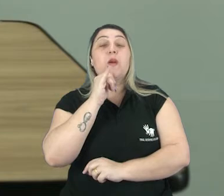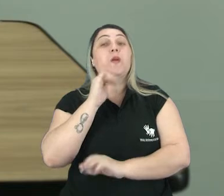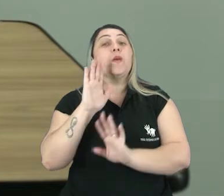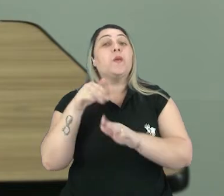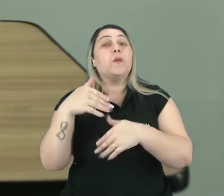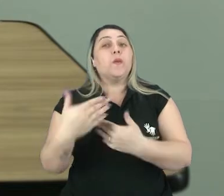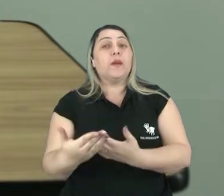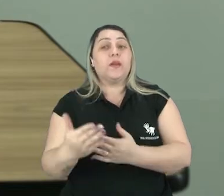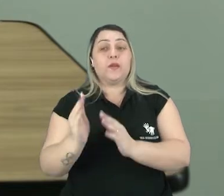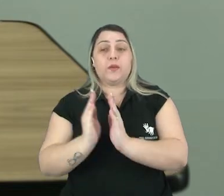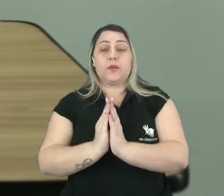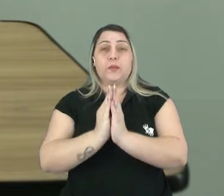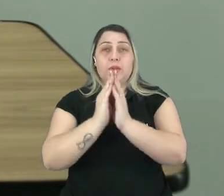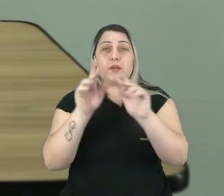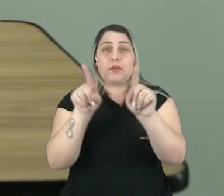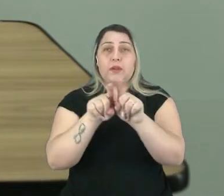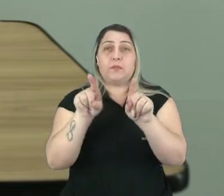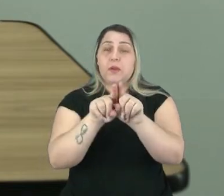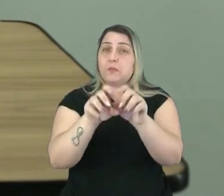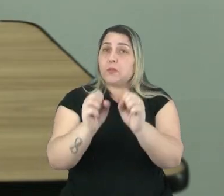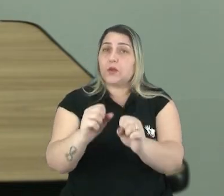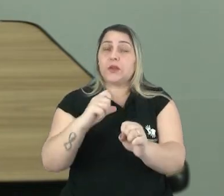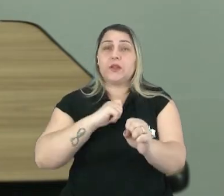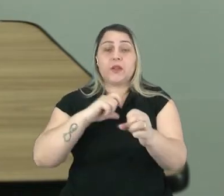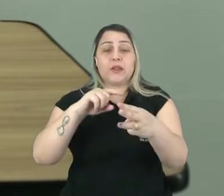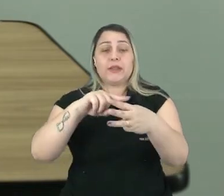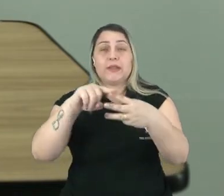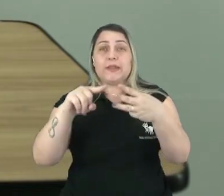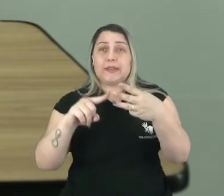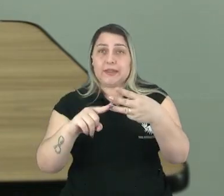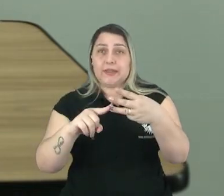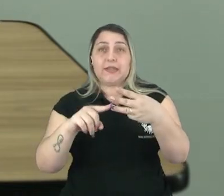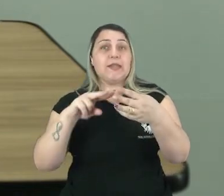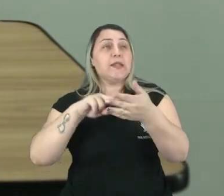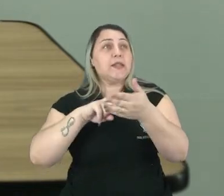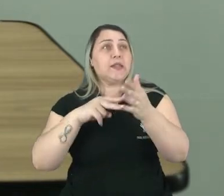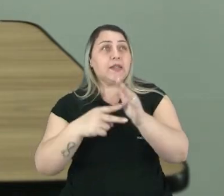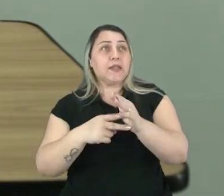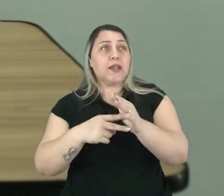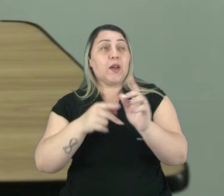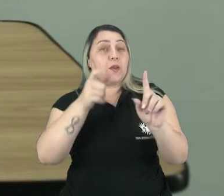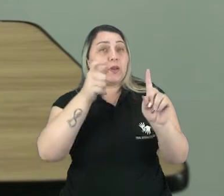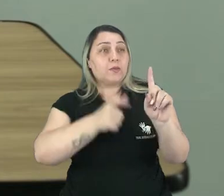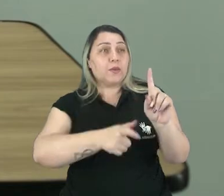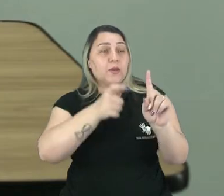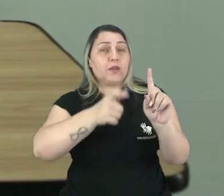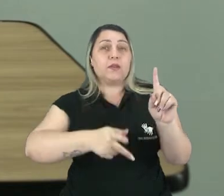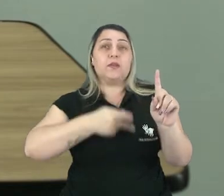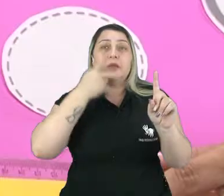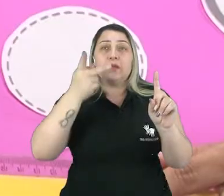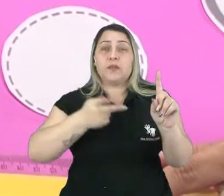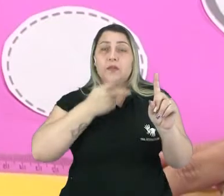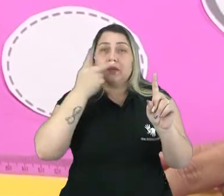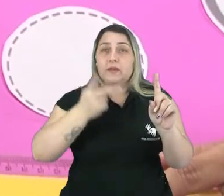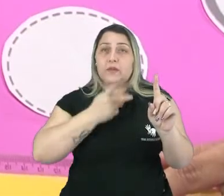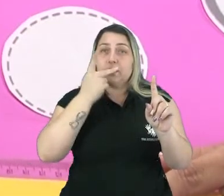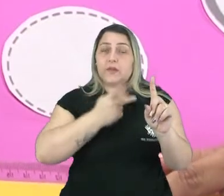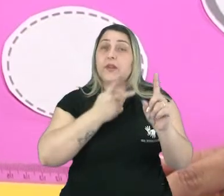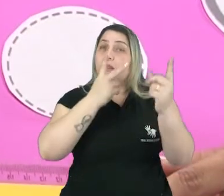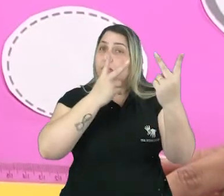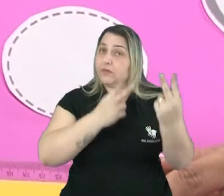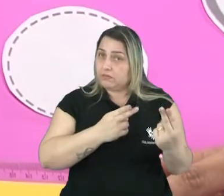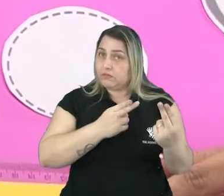quando um balão também ele pode ter 3 pontas, que significa que os personagens estão falando todos ao